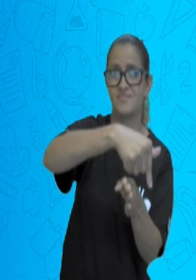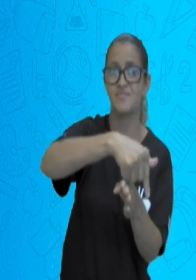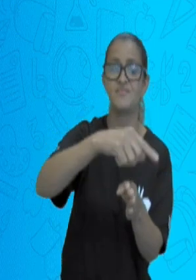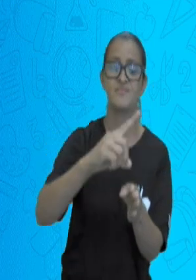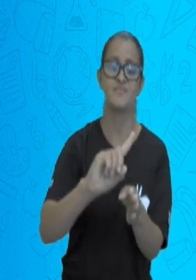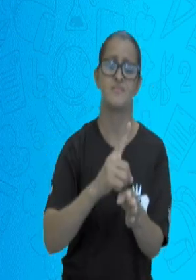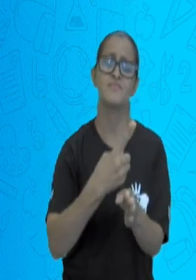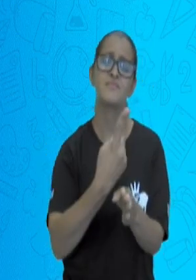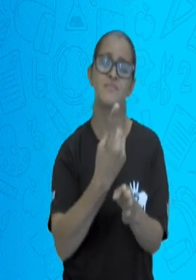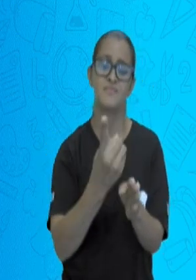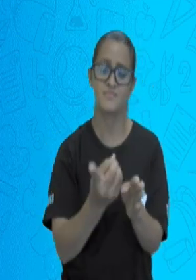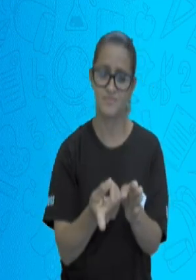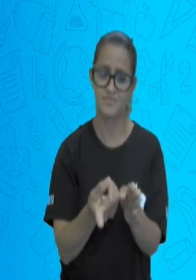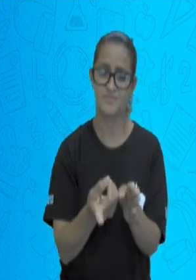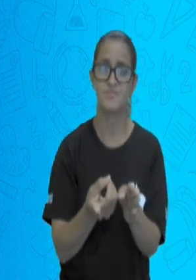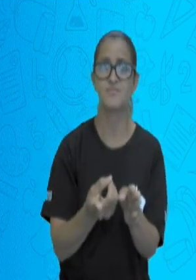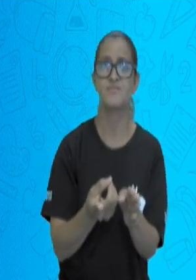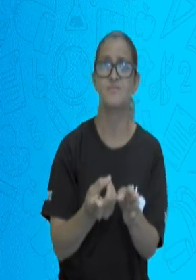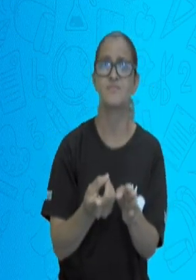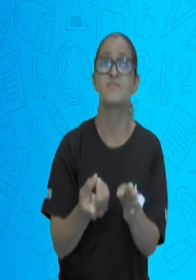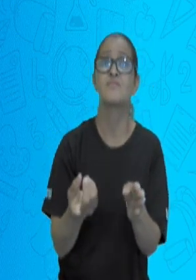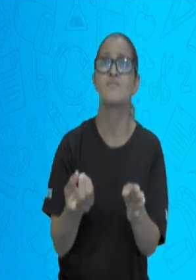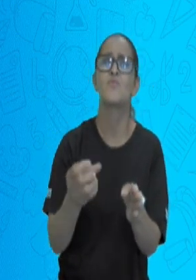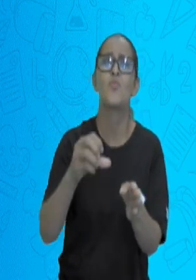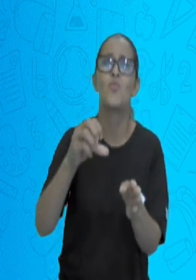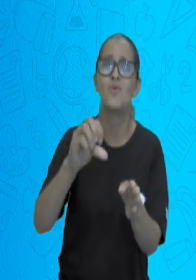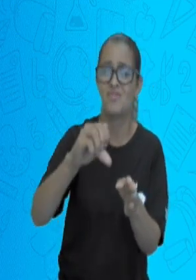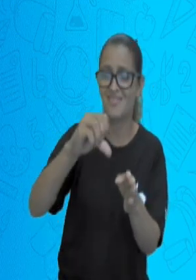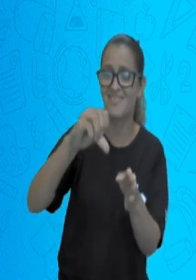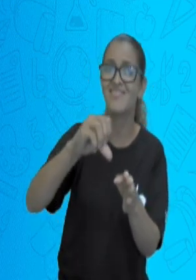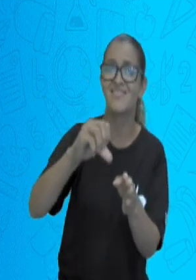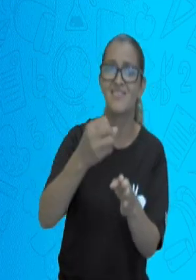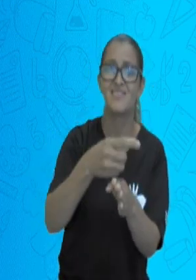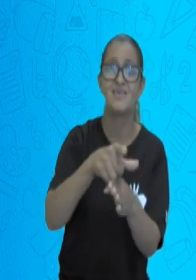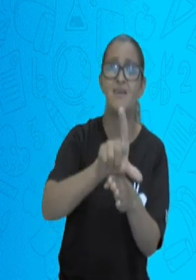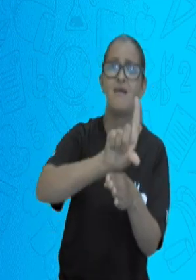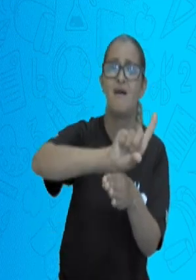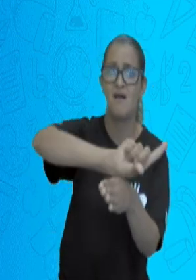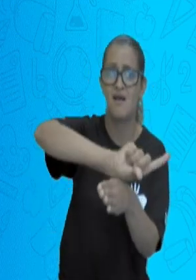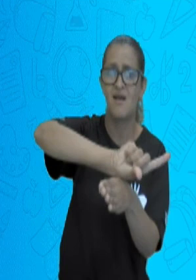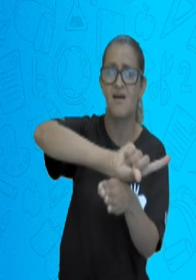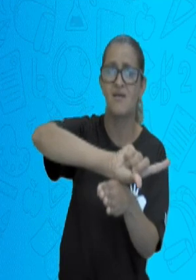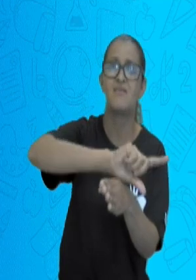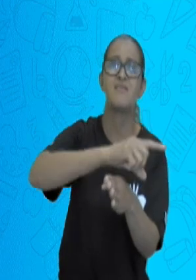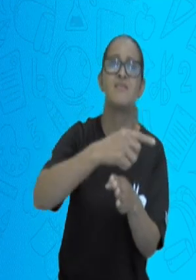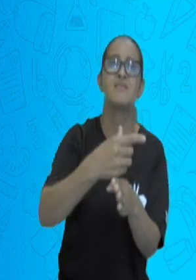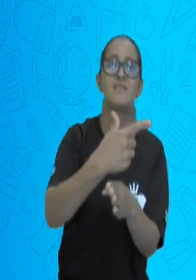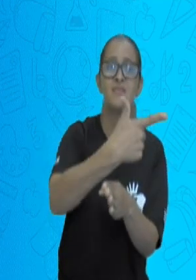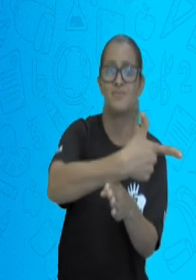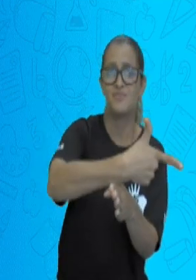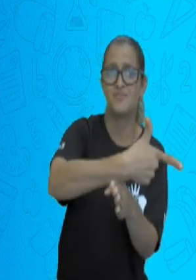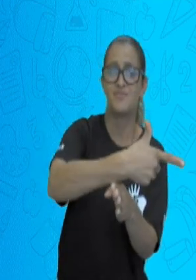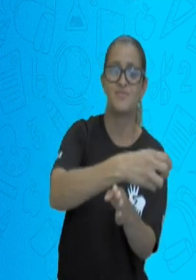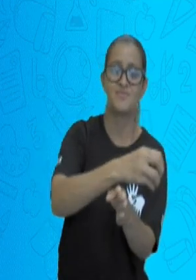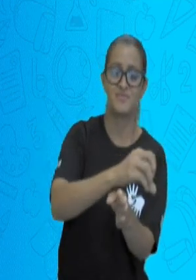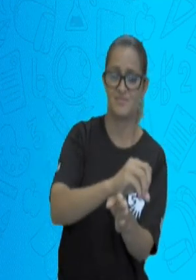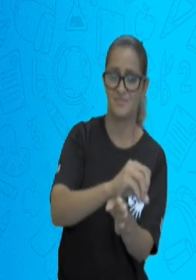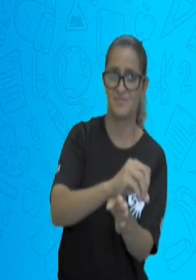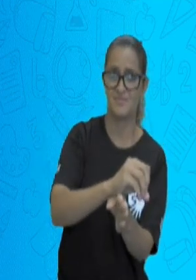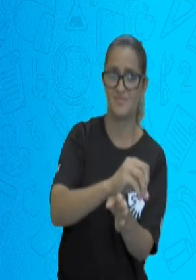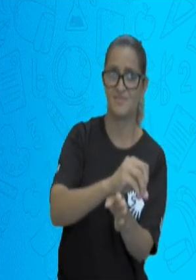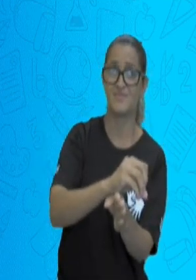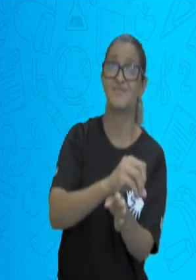o 7. Depois do 8, nós temos o 9. E por fim, antes do